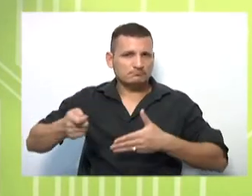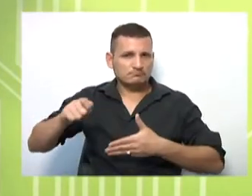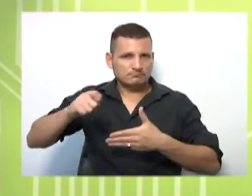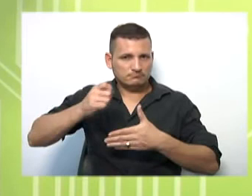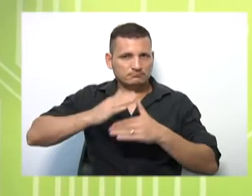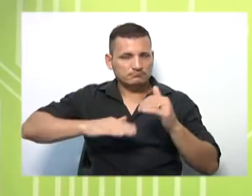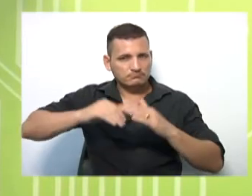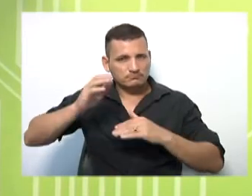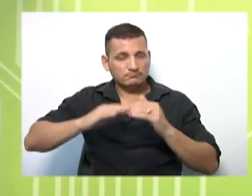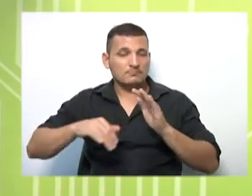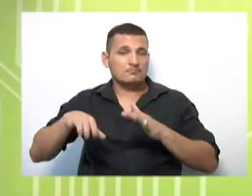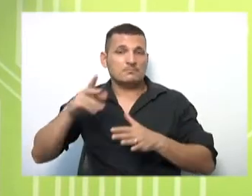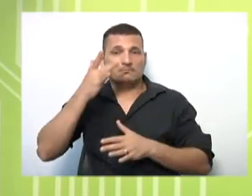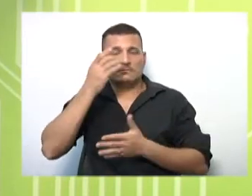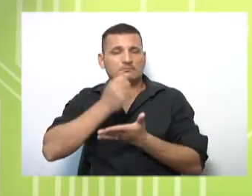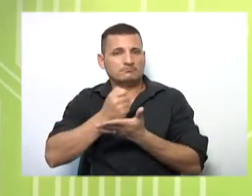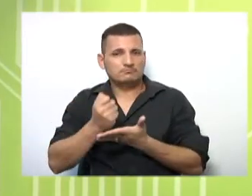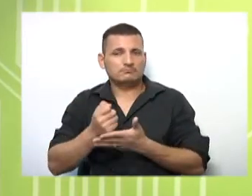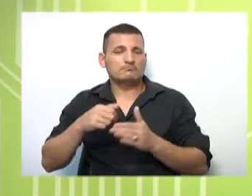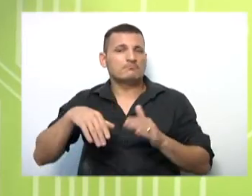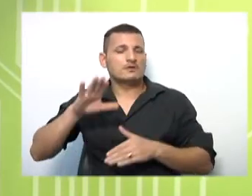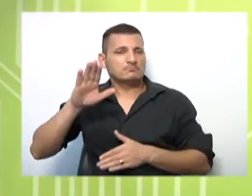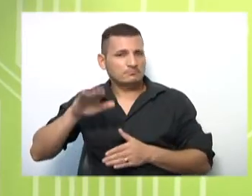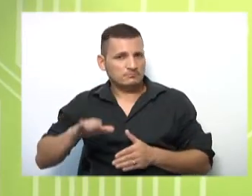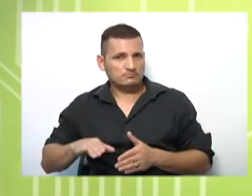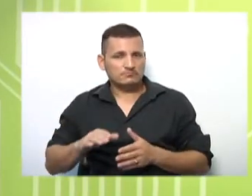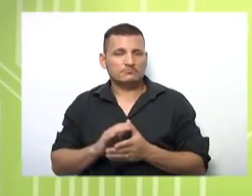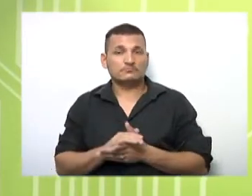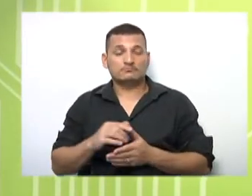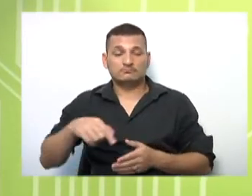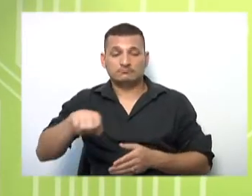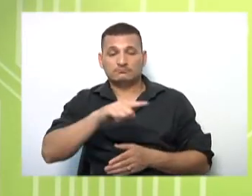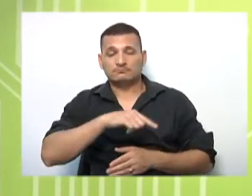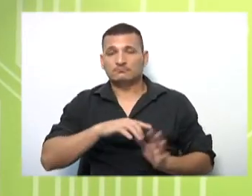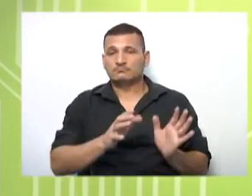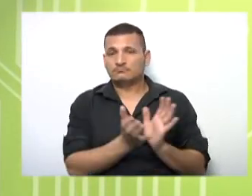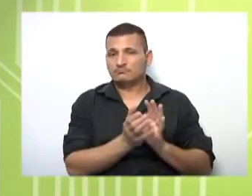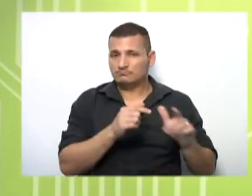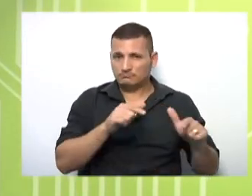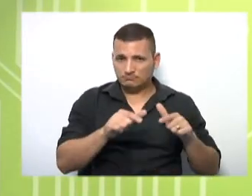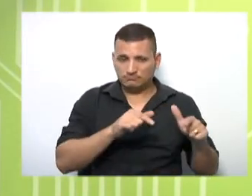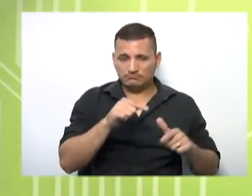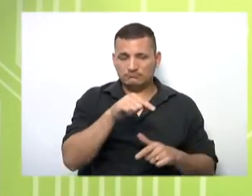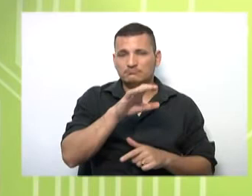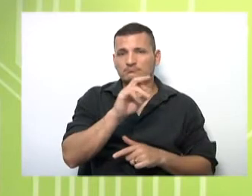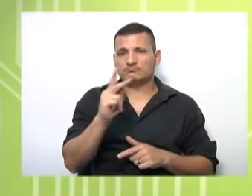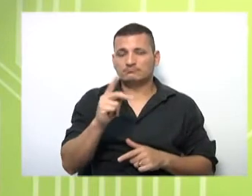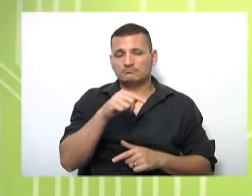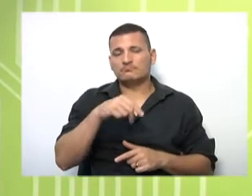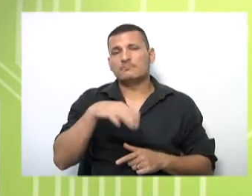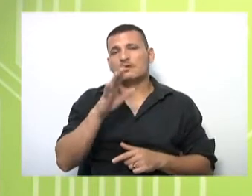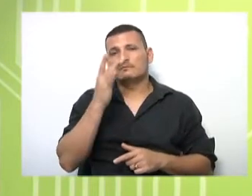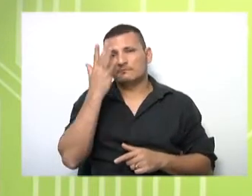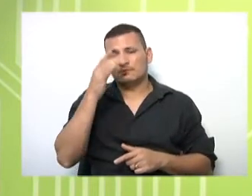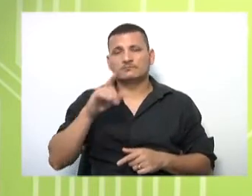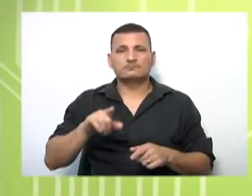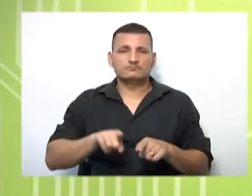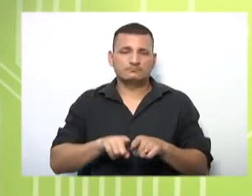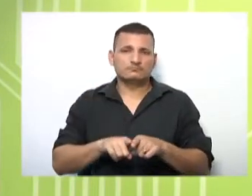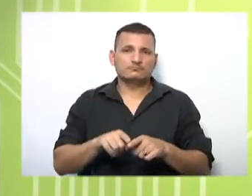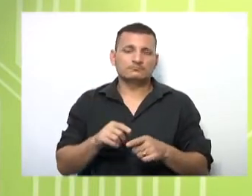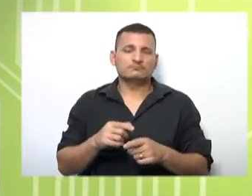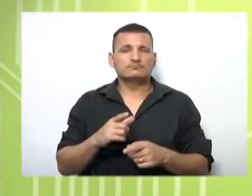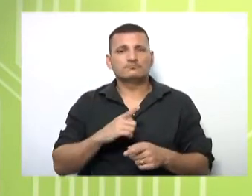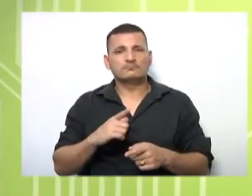contratar o serviço, fica mais barato. E para os trabalhadores organizados nas cooperativas, fica mais fácil se manter